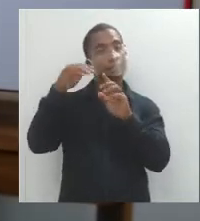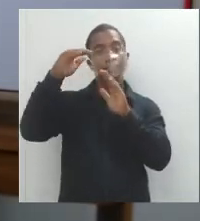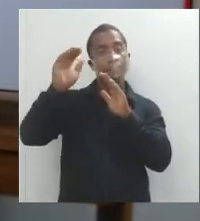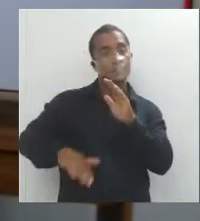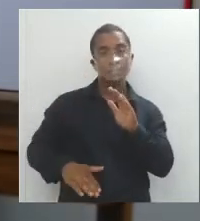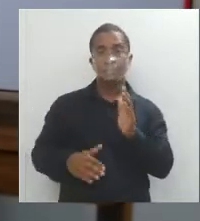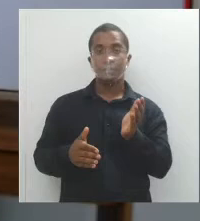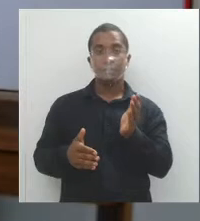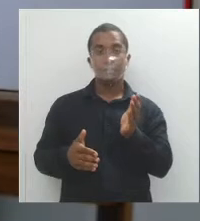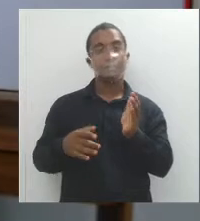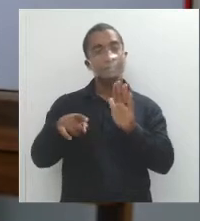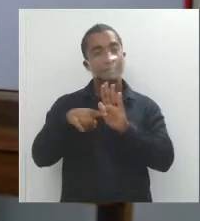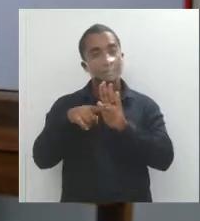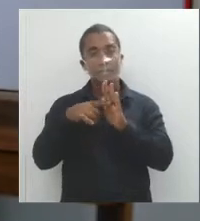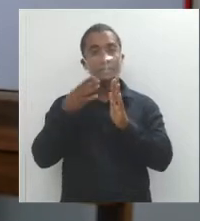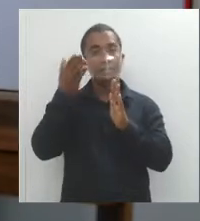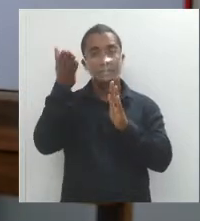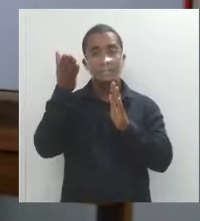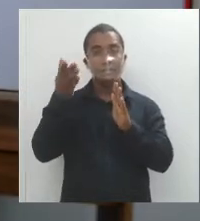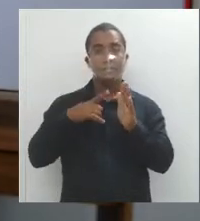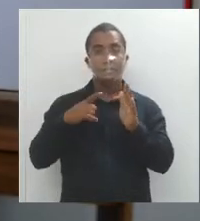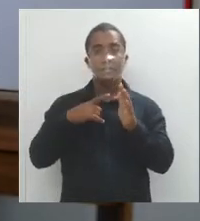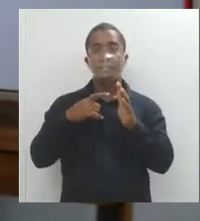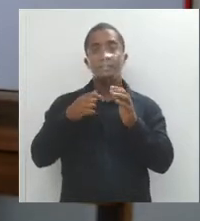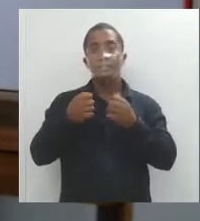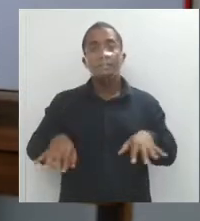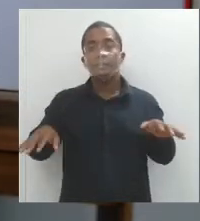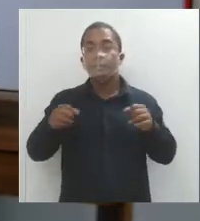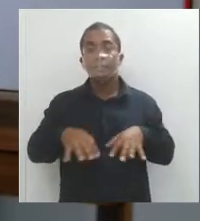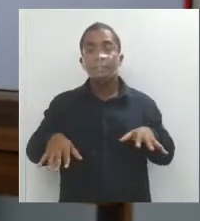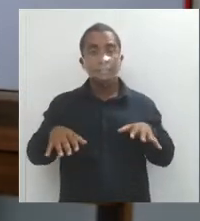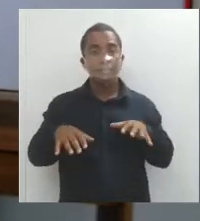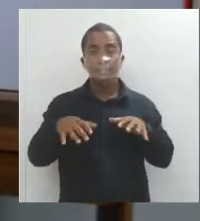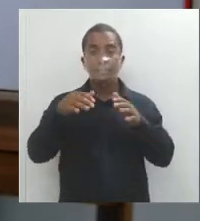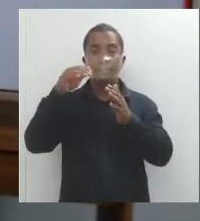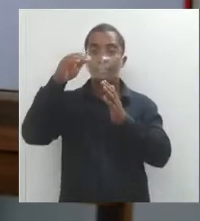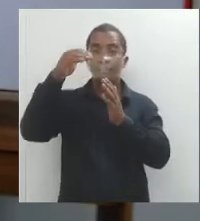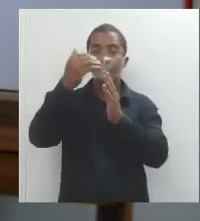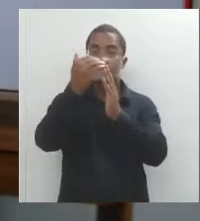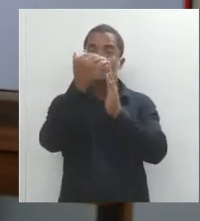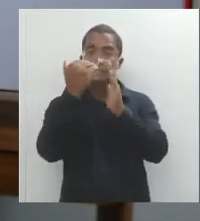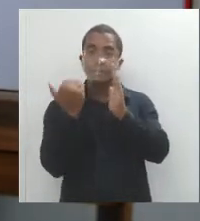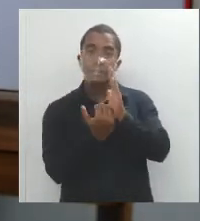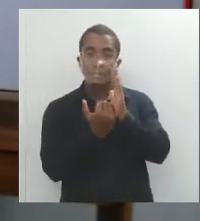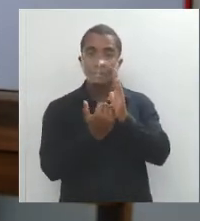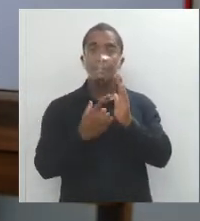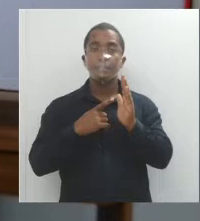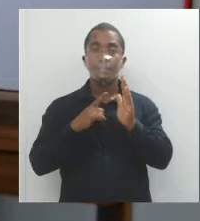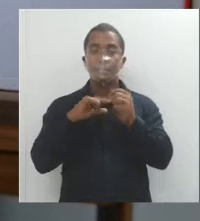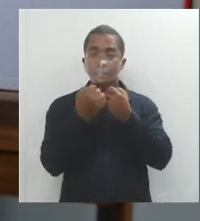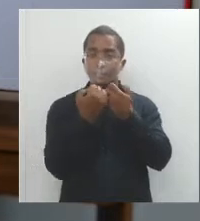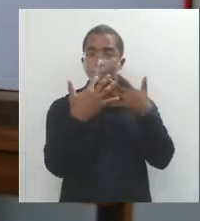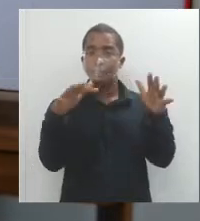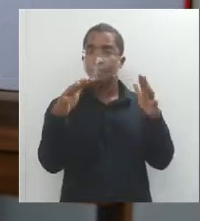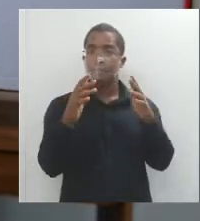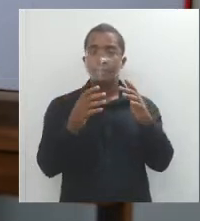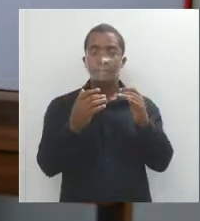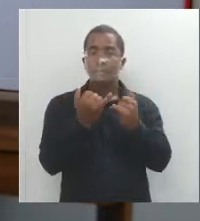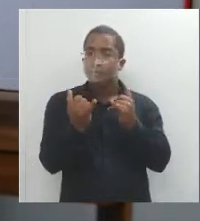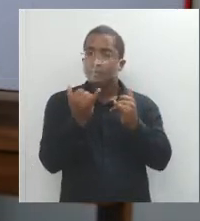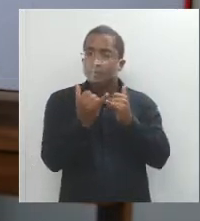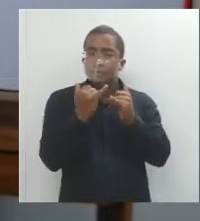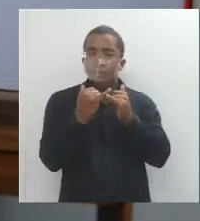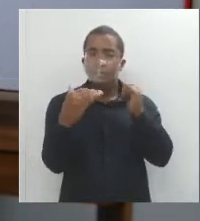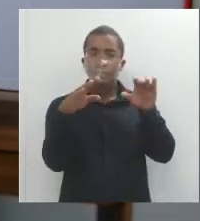ela vai consumir 10 vezes menos energia e, segundo o manual, ela vai continuar me dando o mesmo brilho. Aí é que